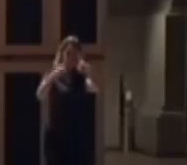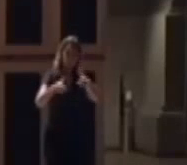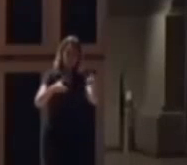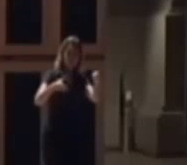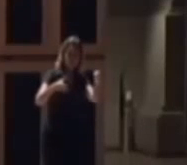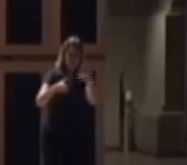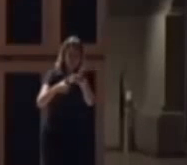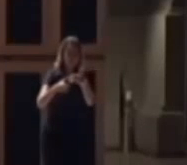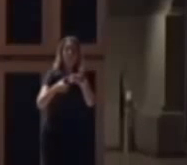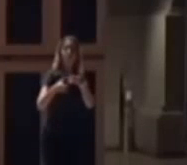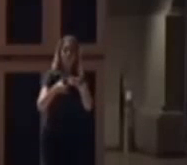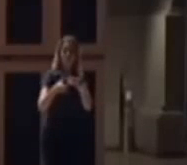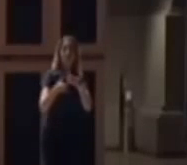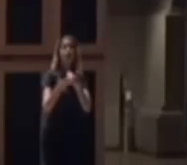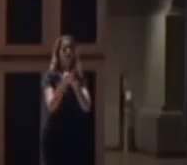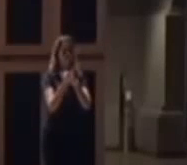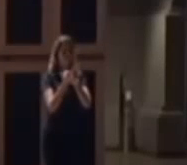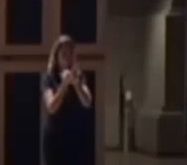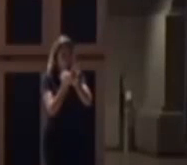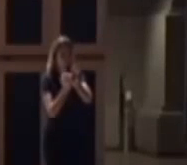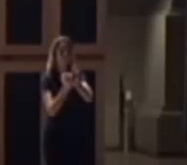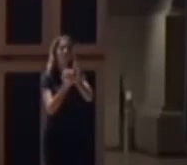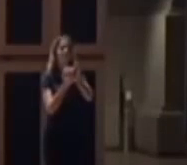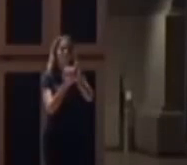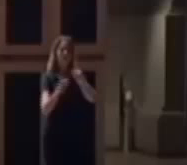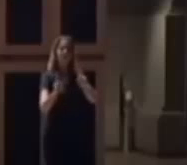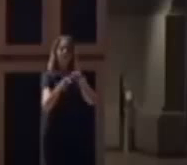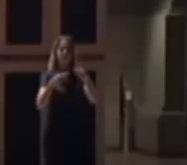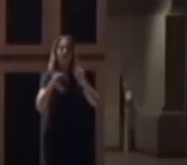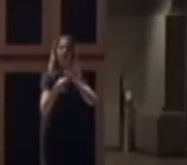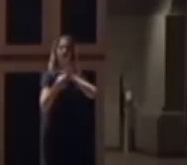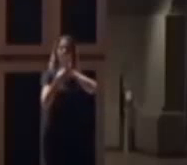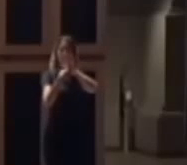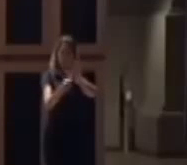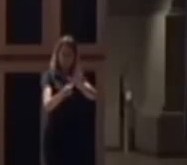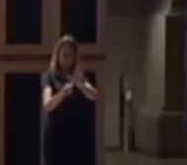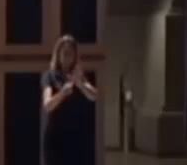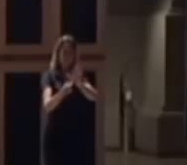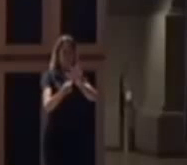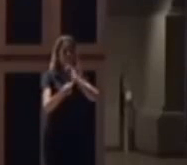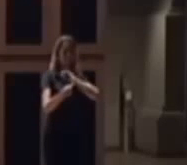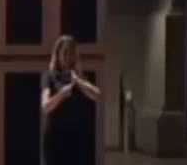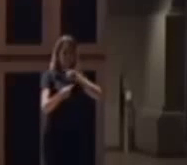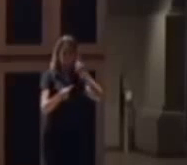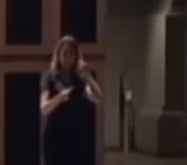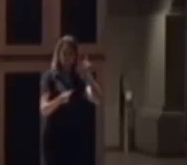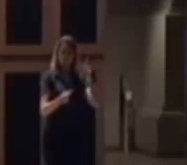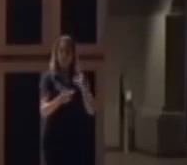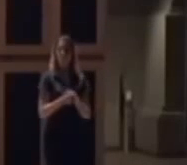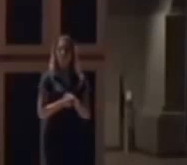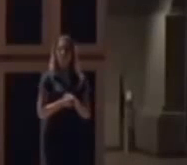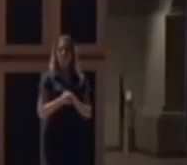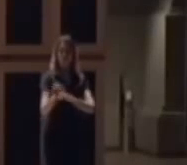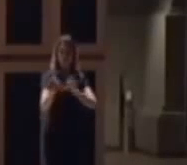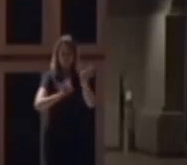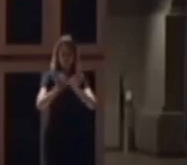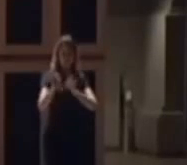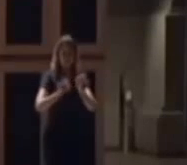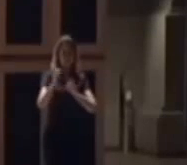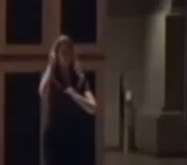já nessa nova sala de concertos, a Sala Minas Gerais. É um complexo cultural que está sendo